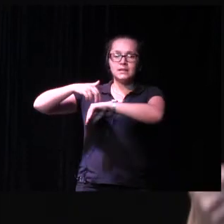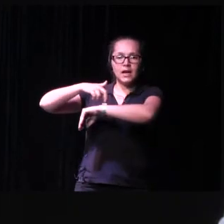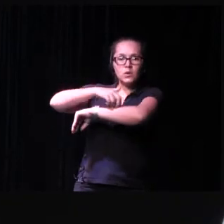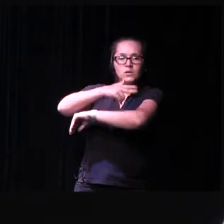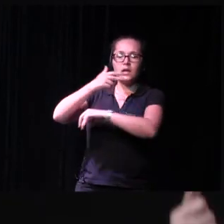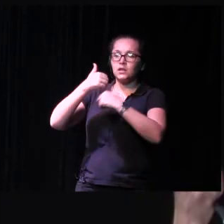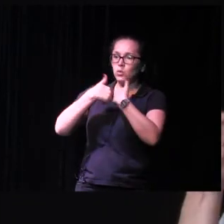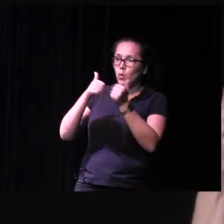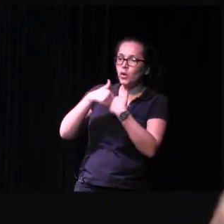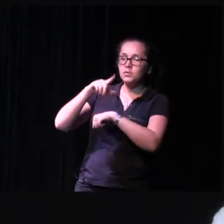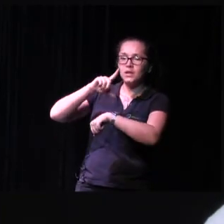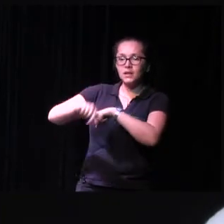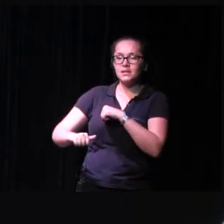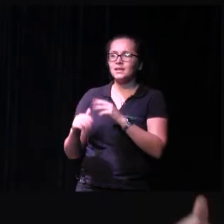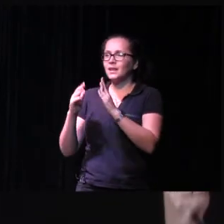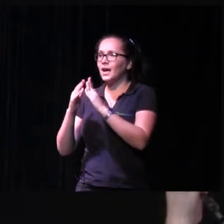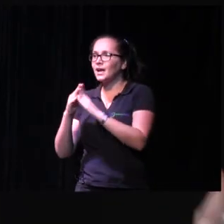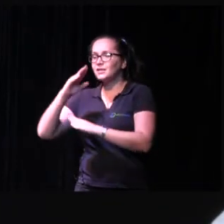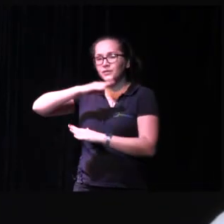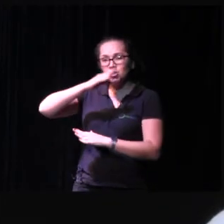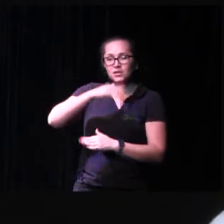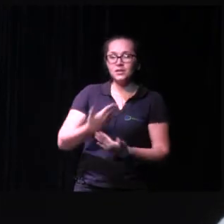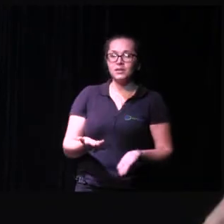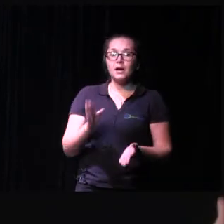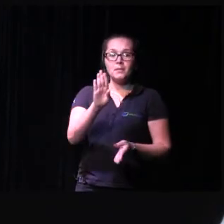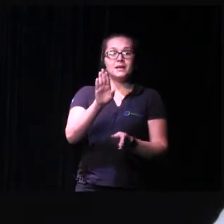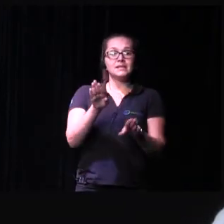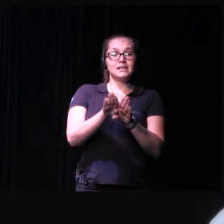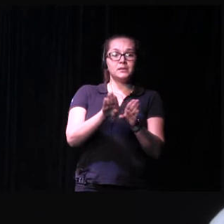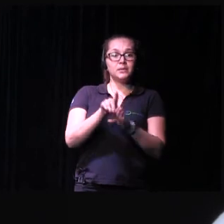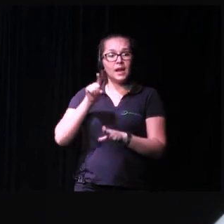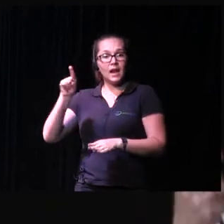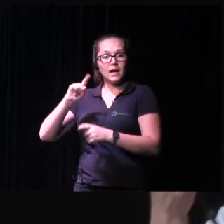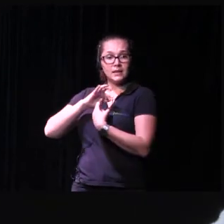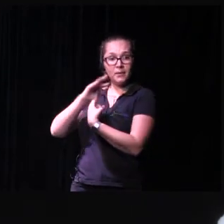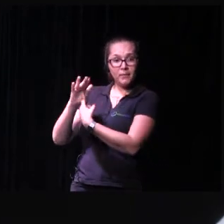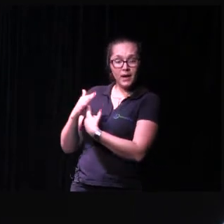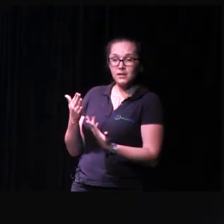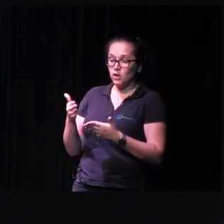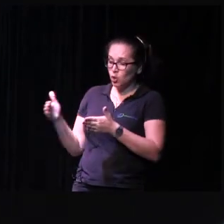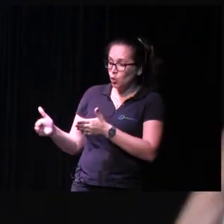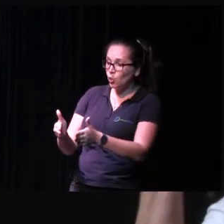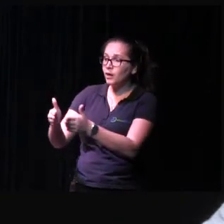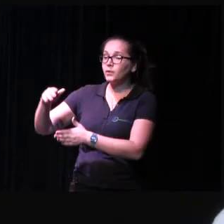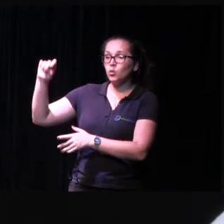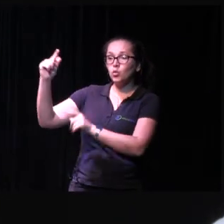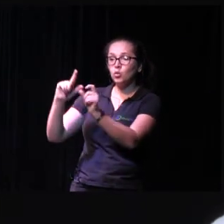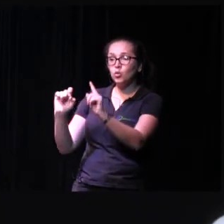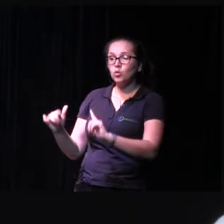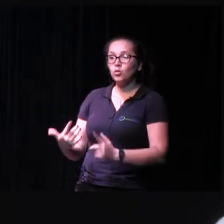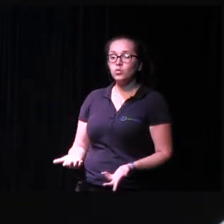fundo, na calçada, no ônibus atrasado, na casa fedida, mas ela está também na praça, no caminho